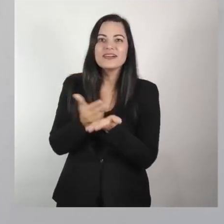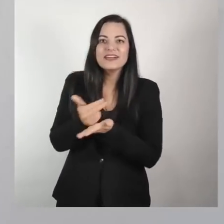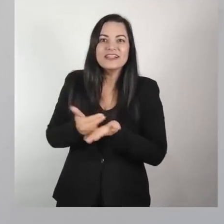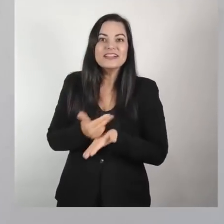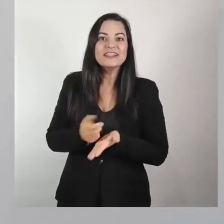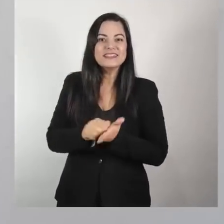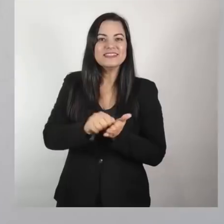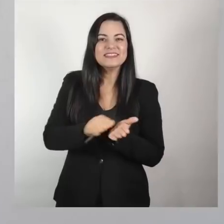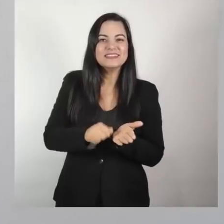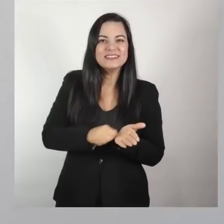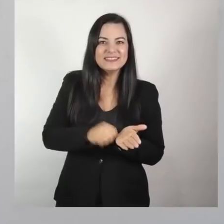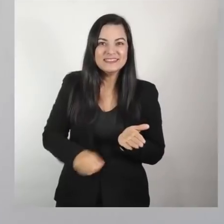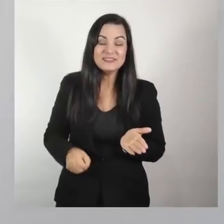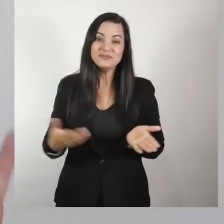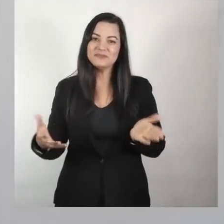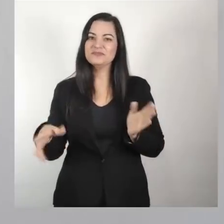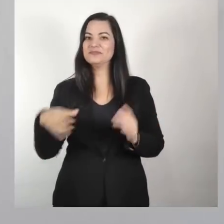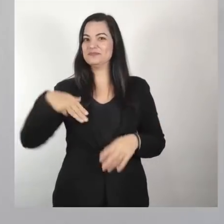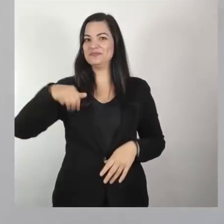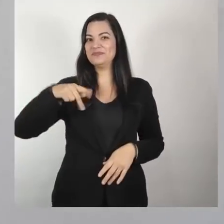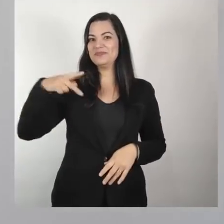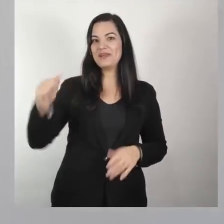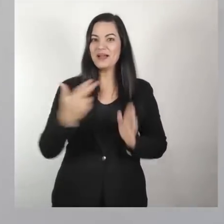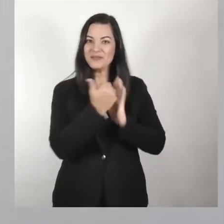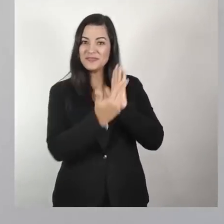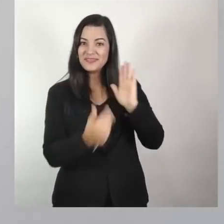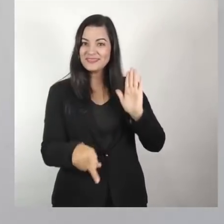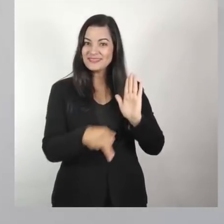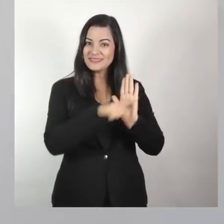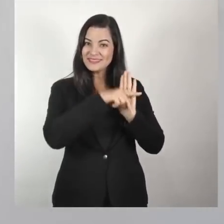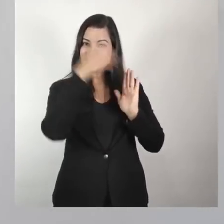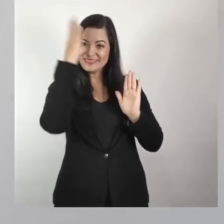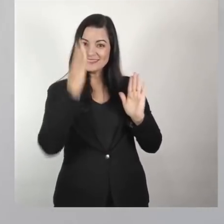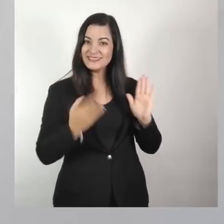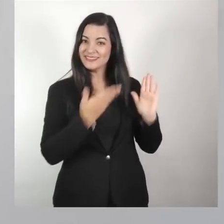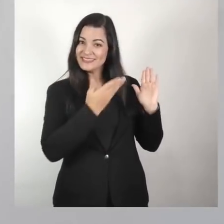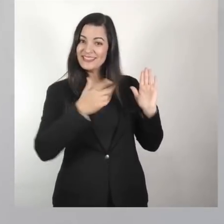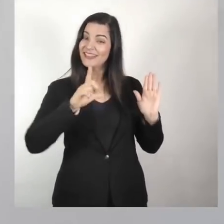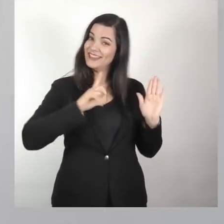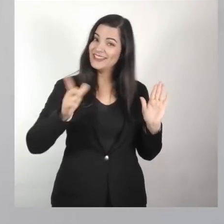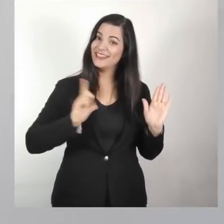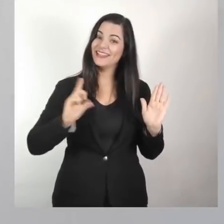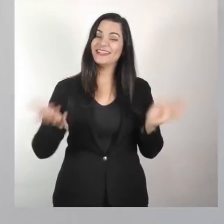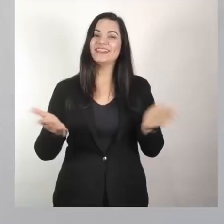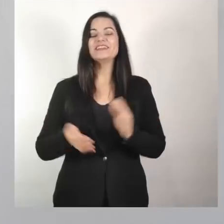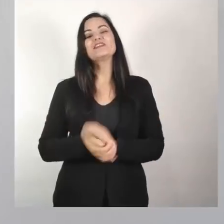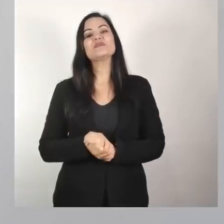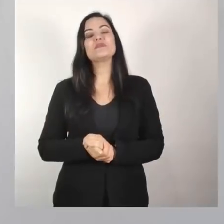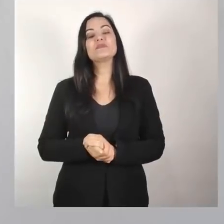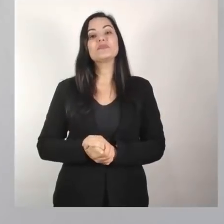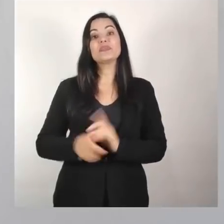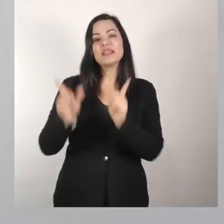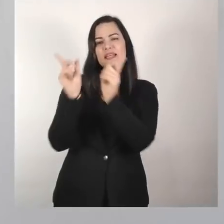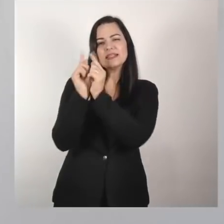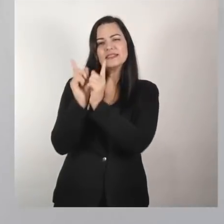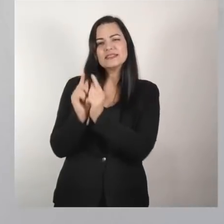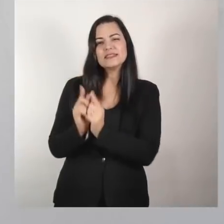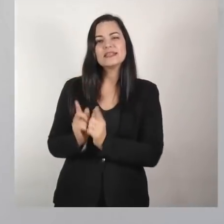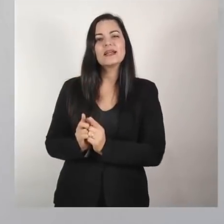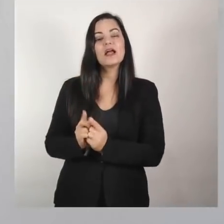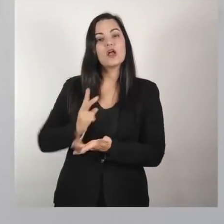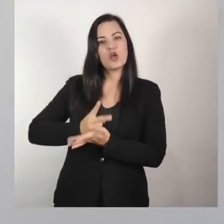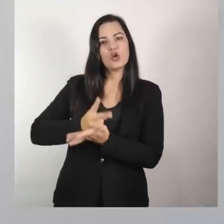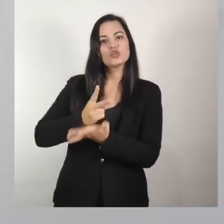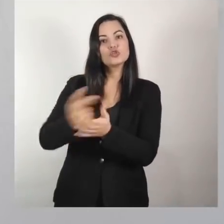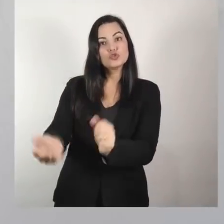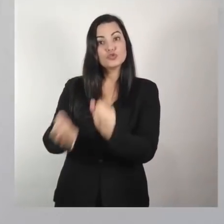no mapa que a Pro tem no meu painel diário? Olha, hein? Essas siglas, elas vão